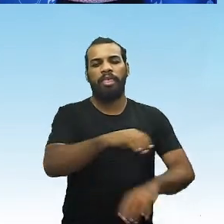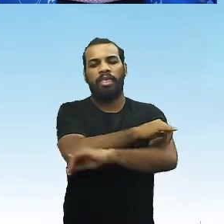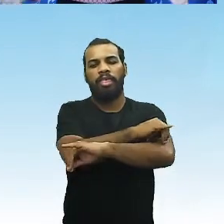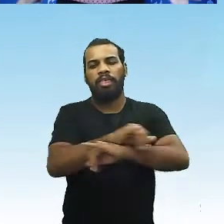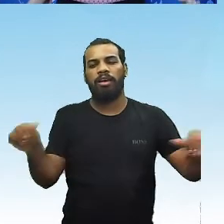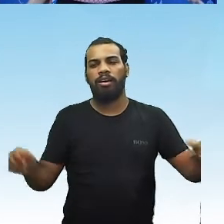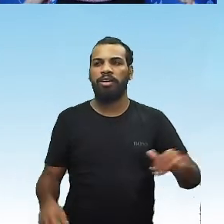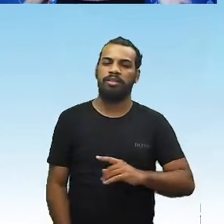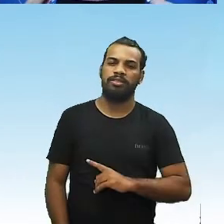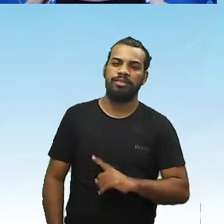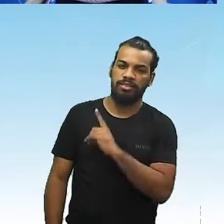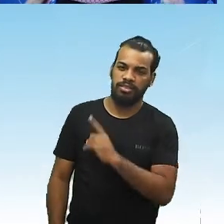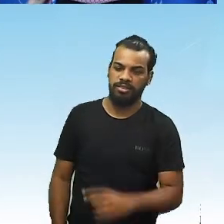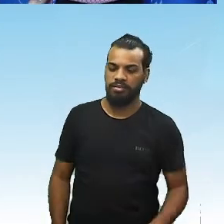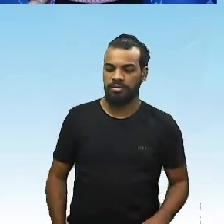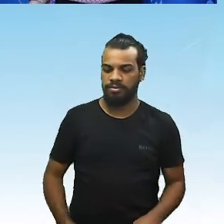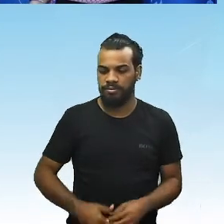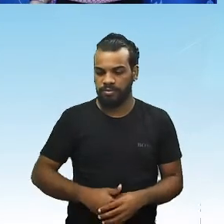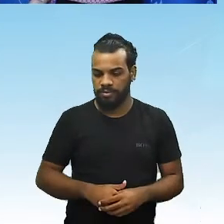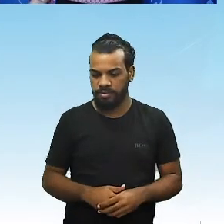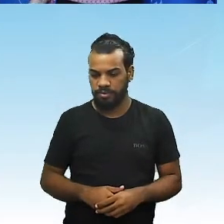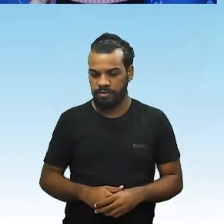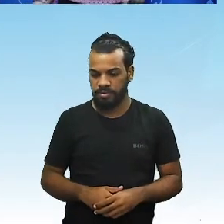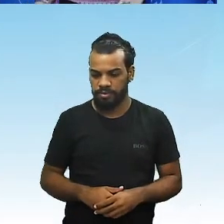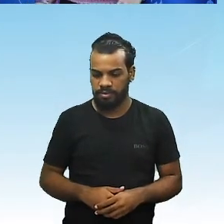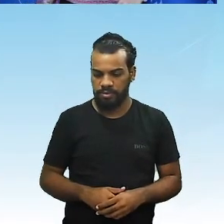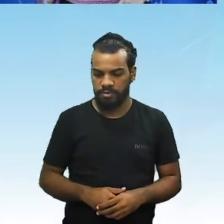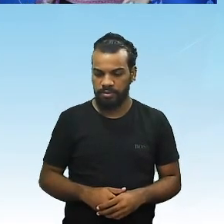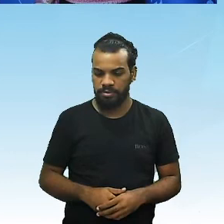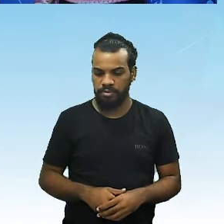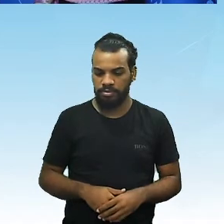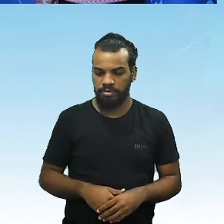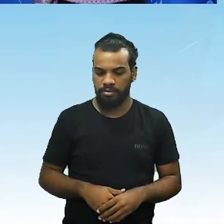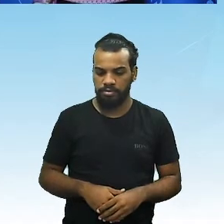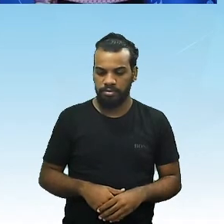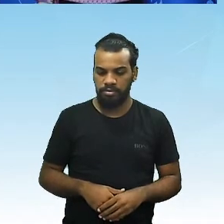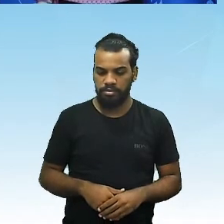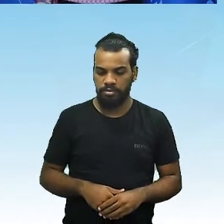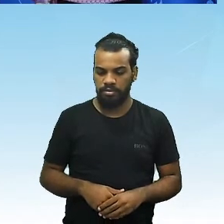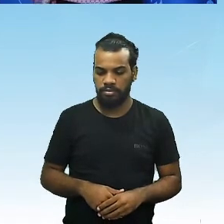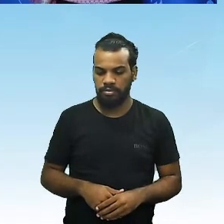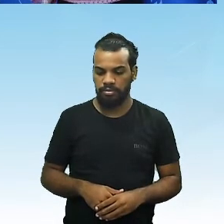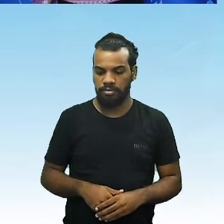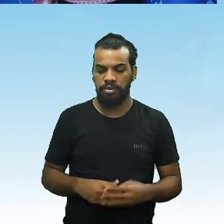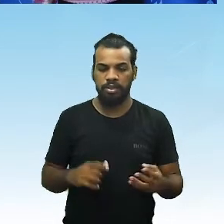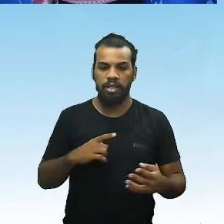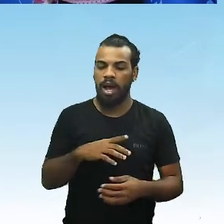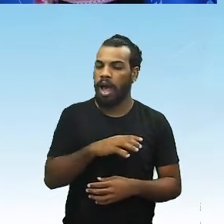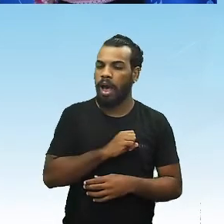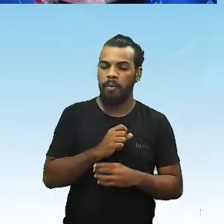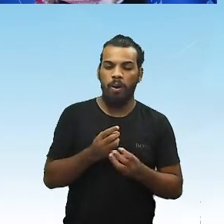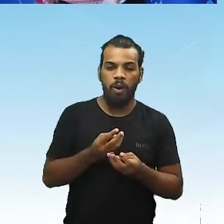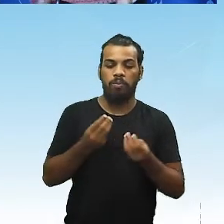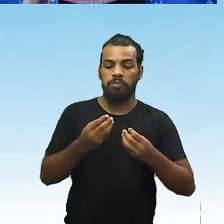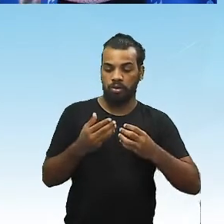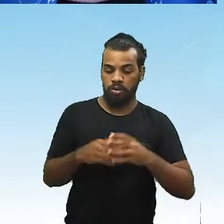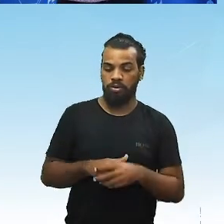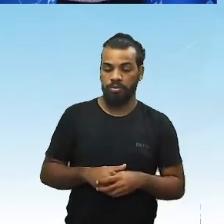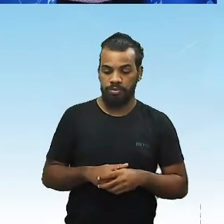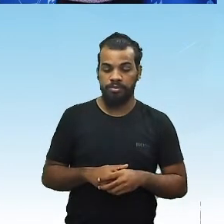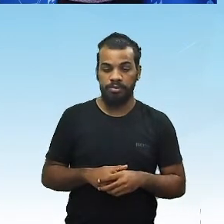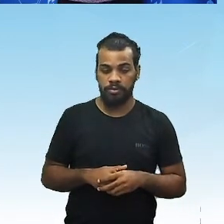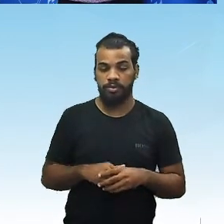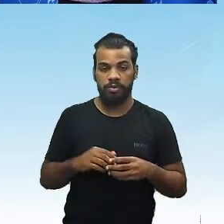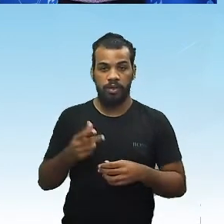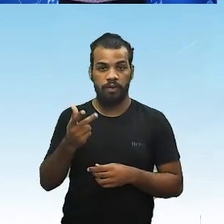essa imagem da Noviça Rebelde, né, que é The Sound of Music. Também temos Amor Sublime Amor, West Side Story, que, como eu